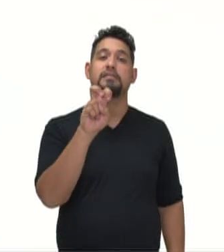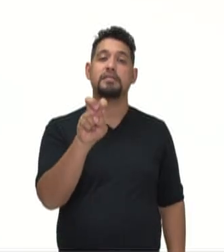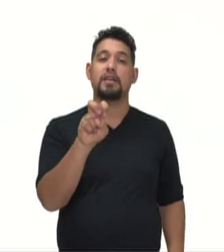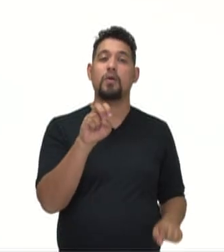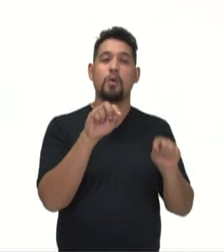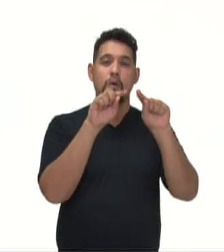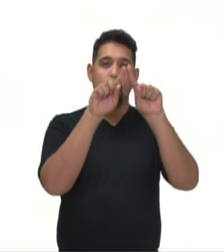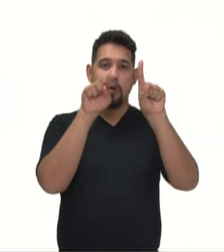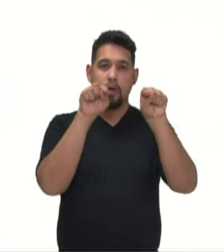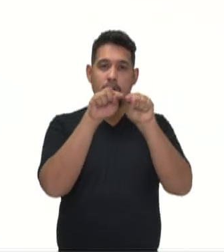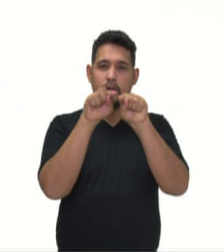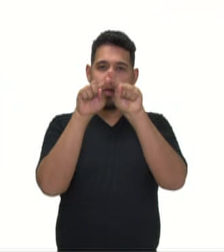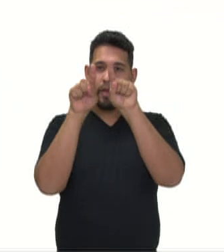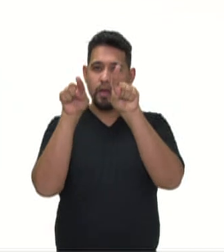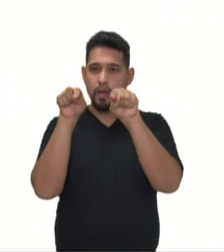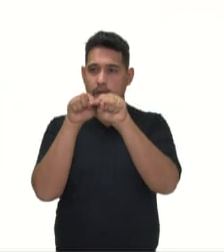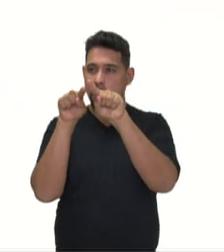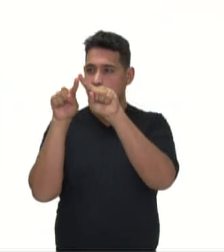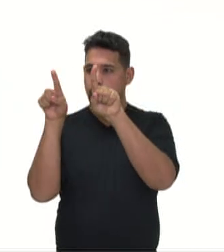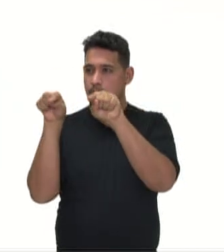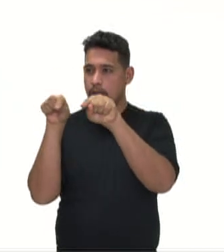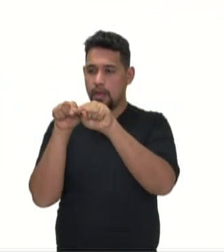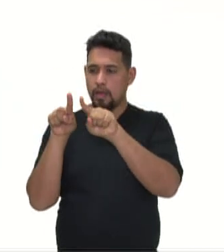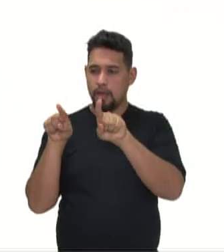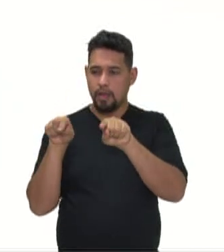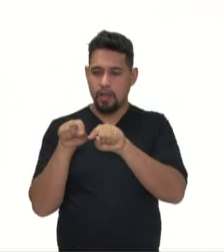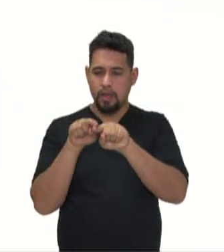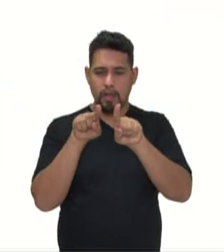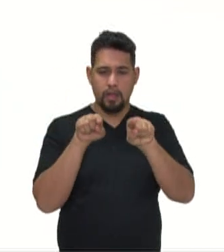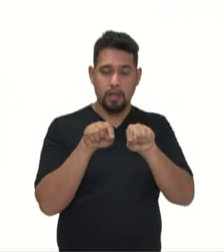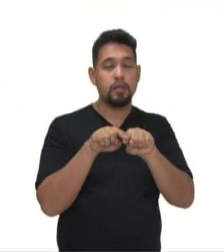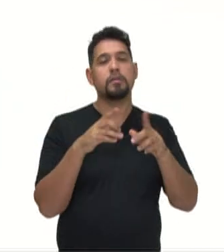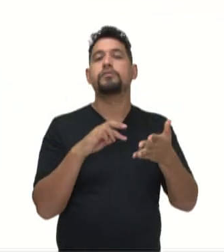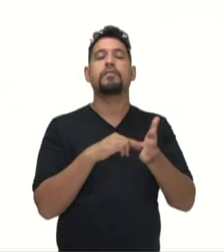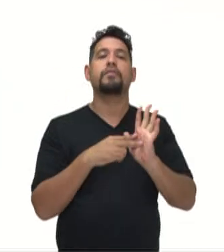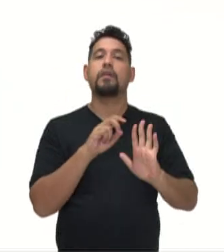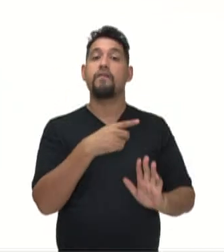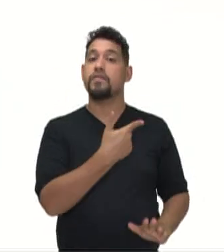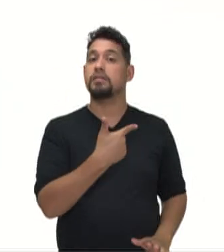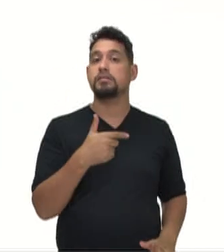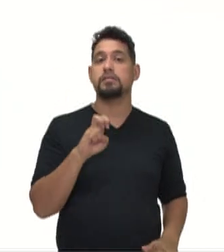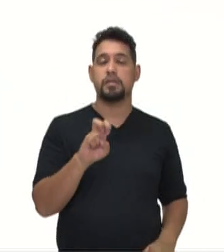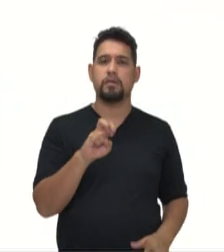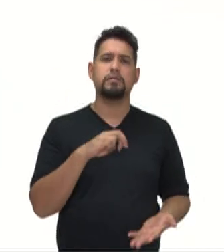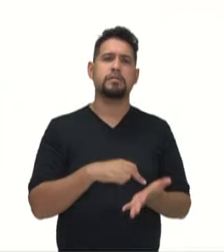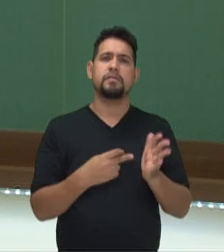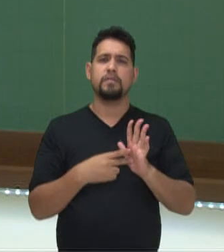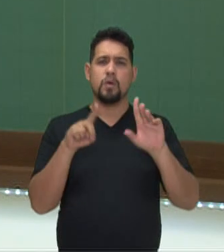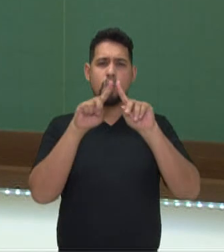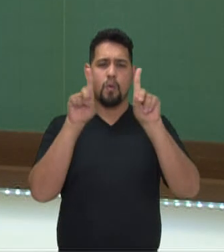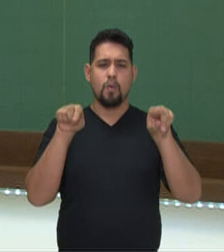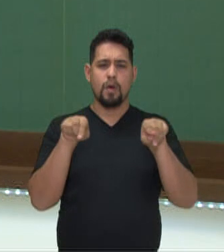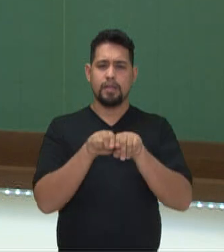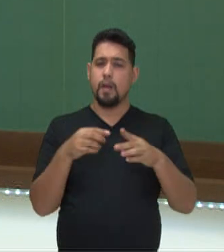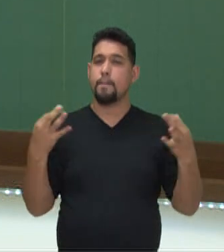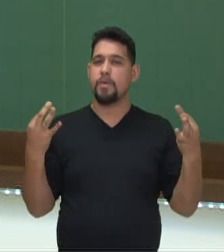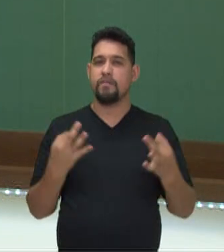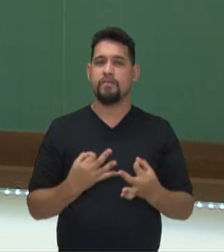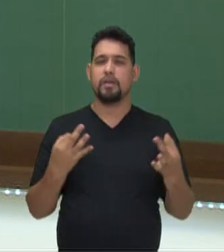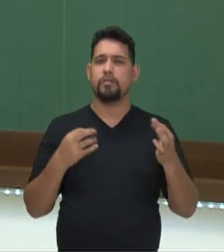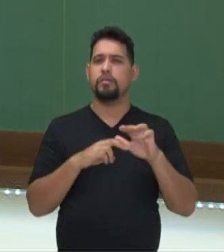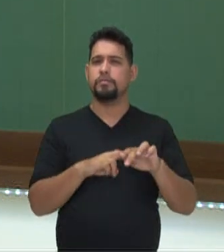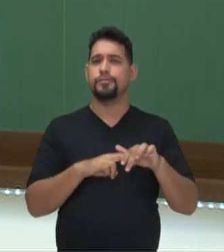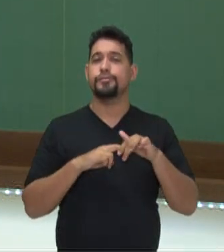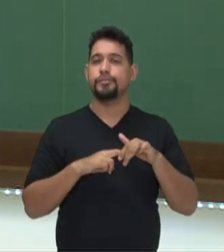quadradinhos iguais, ok? Então significa que 25 é um quadrado perfeito,